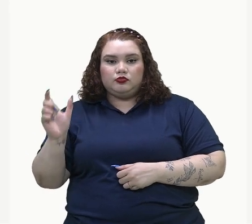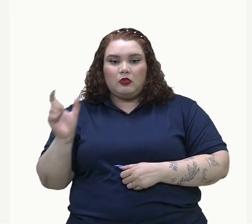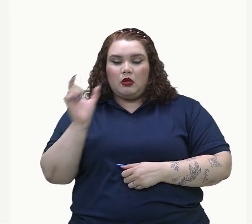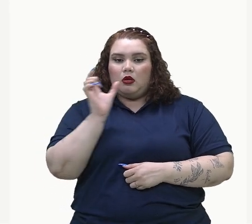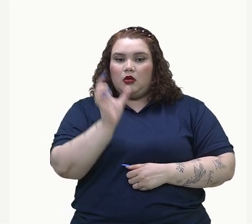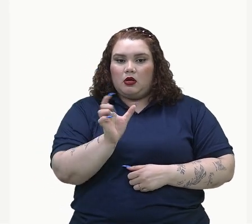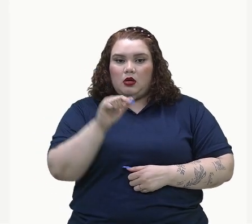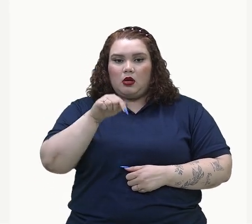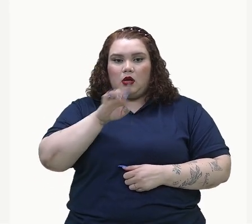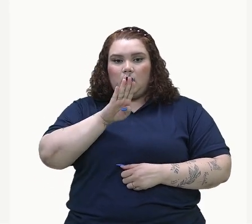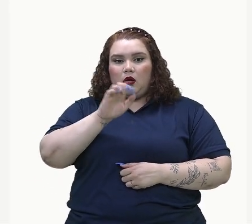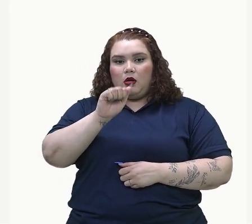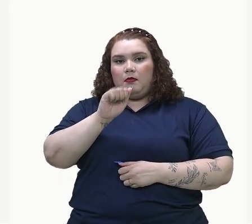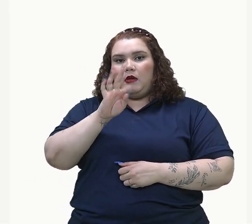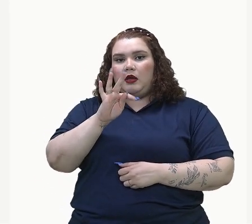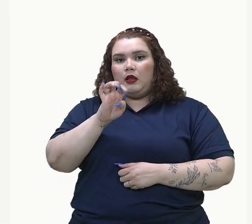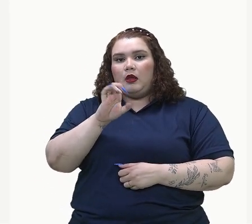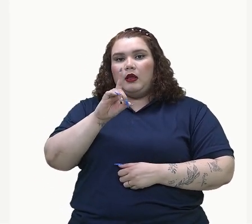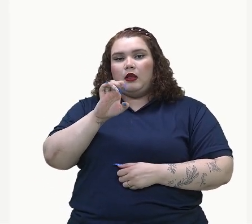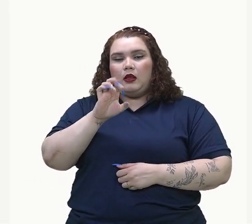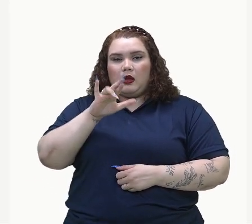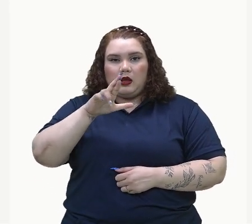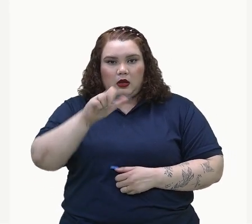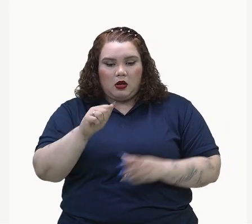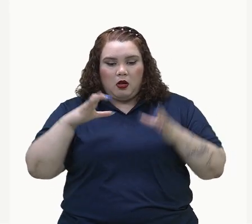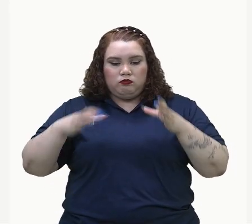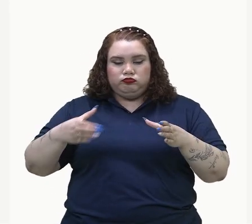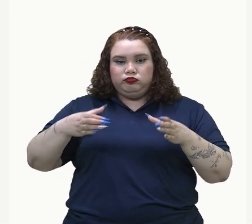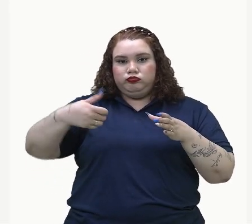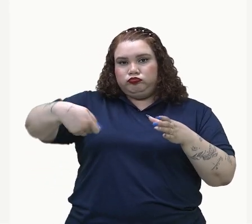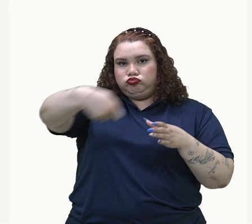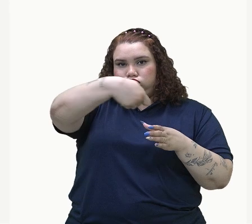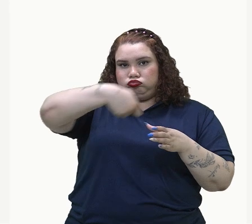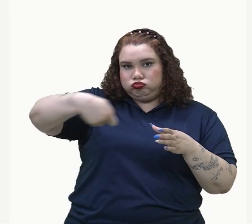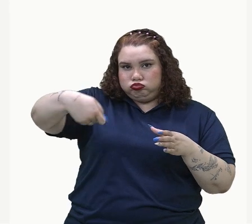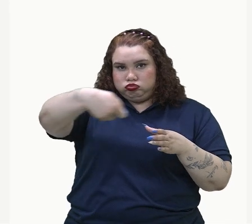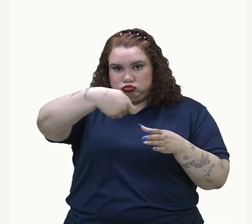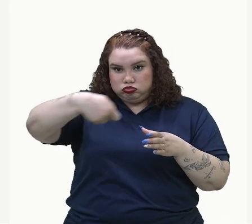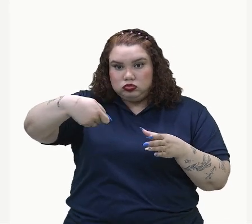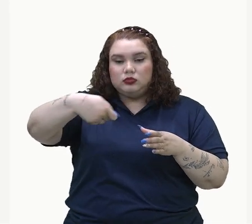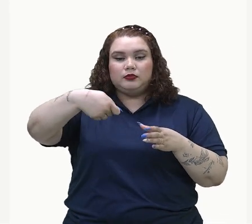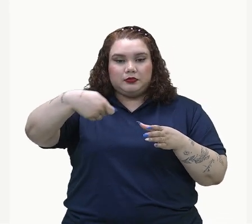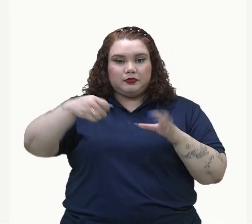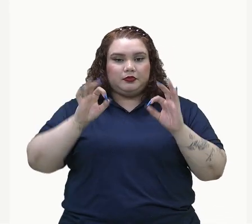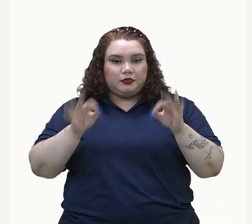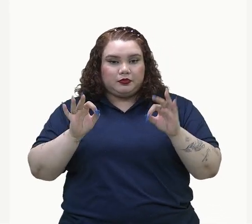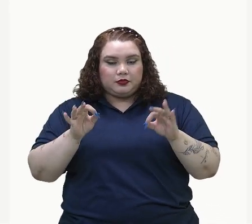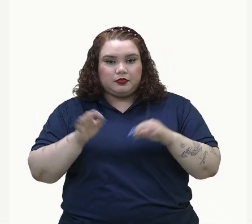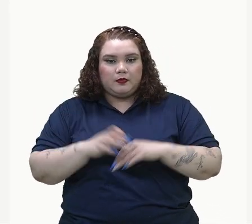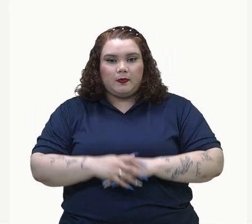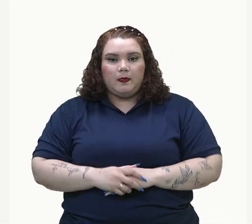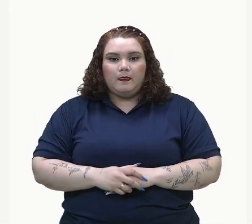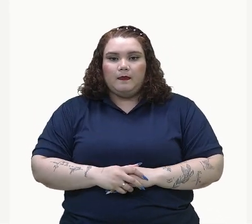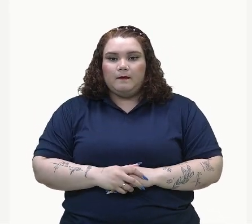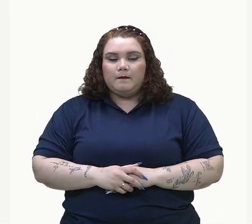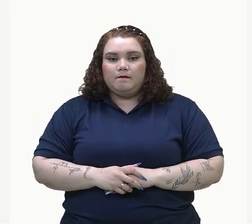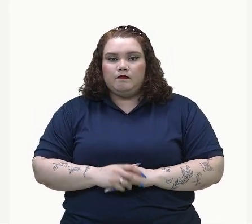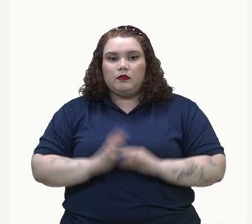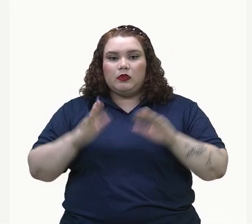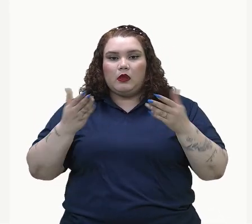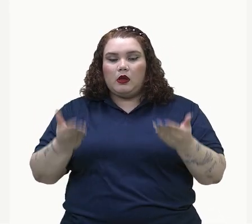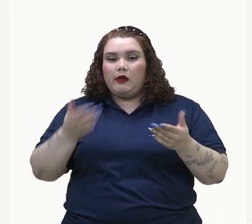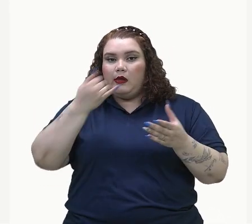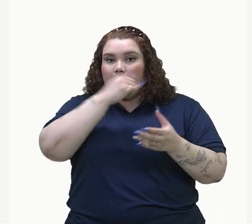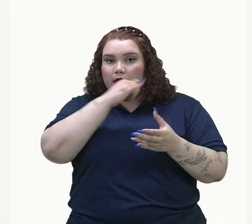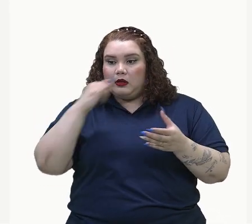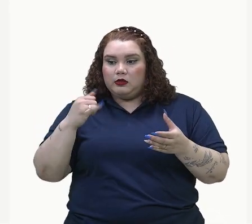é a batedeira. Tenho aqui a batedeira e